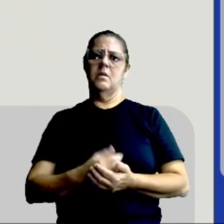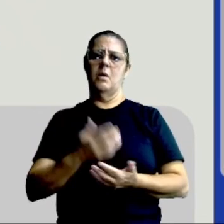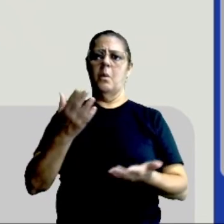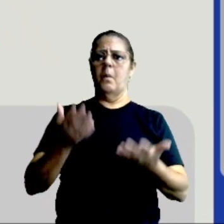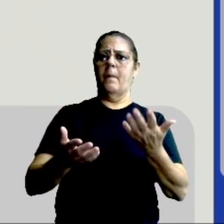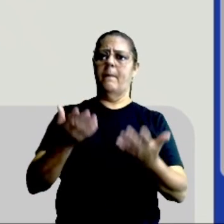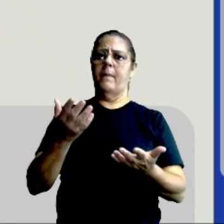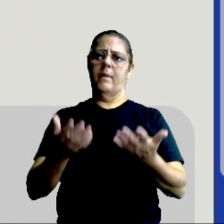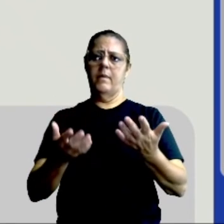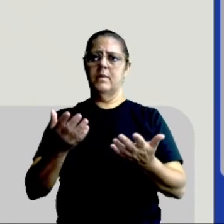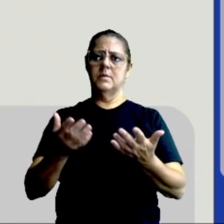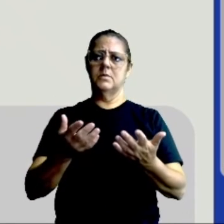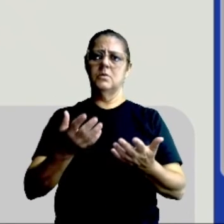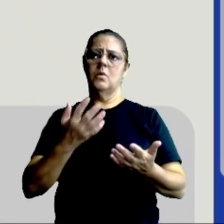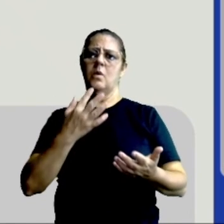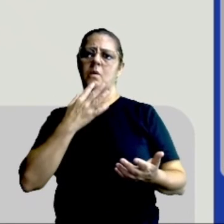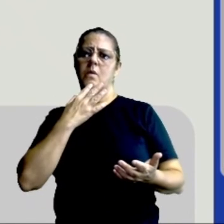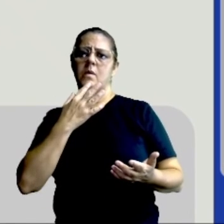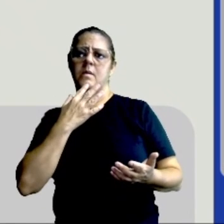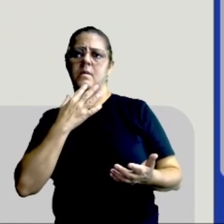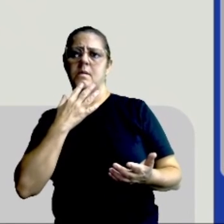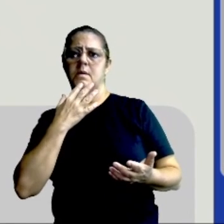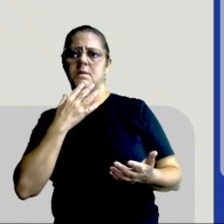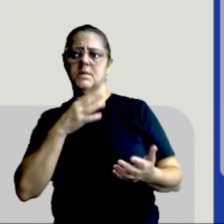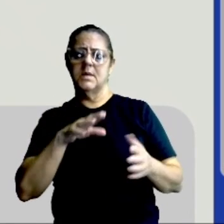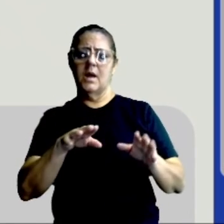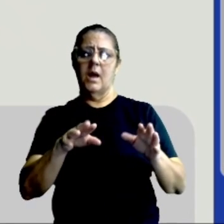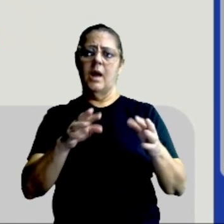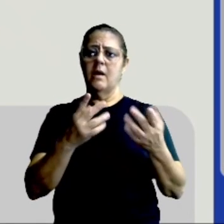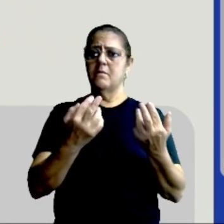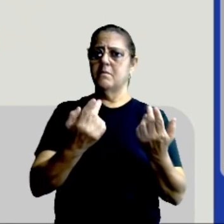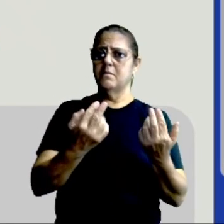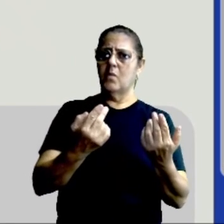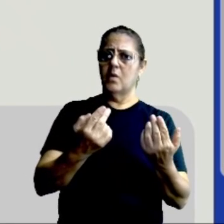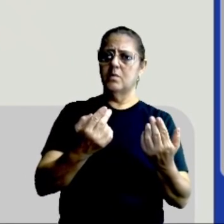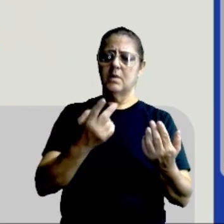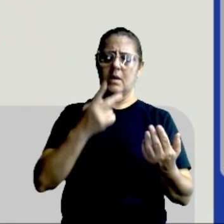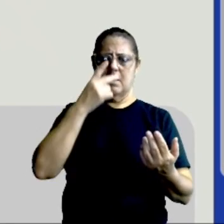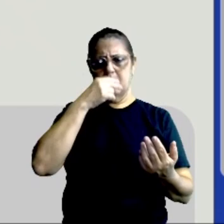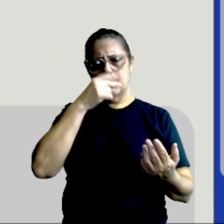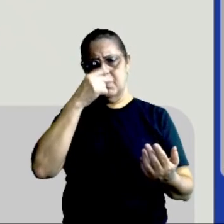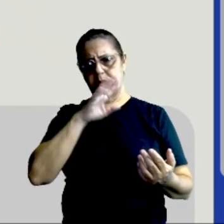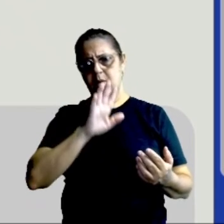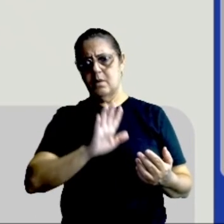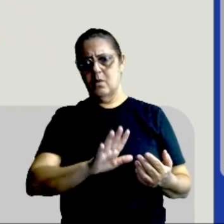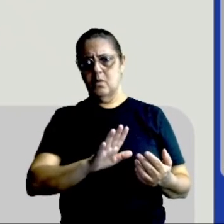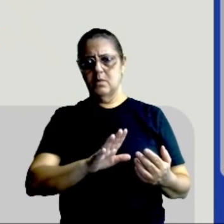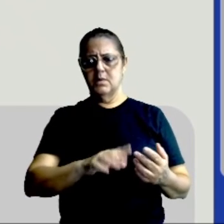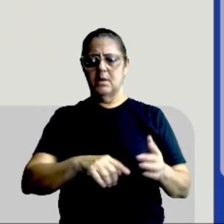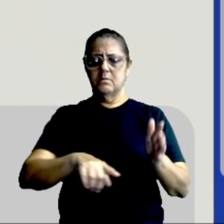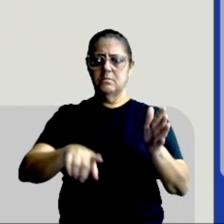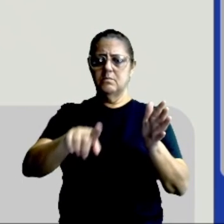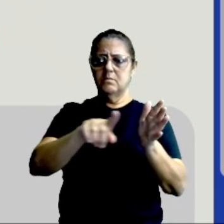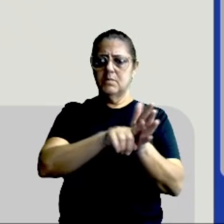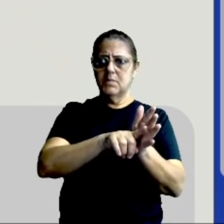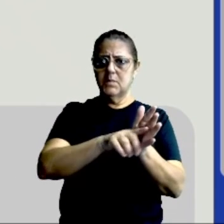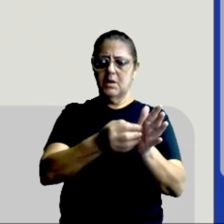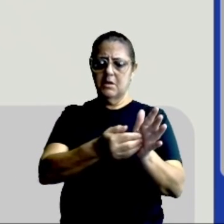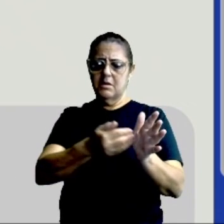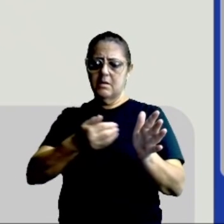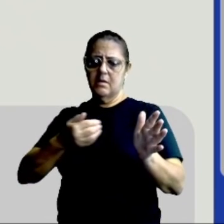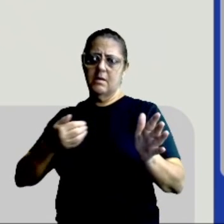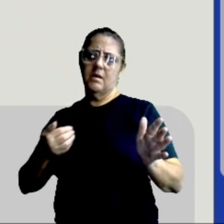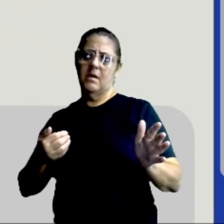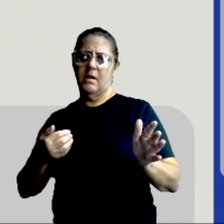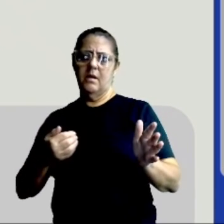pesos conhecidos de um lado e do outro, a igualdade se mantém. E retirar é fazer a conta de subtração, tá?